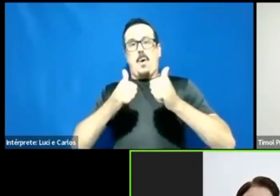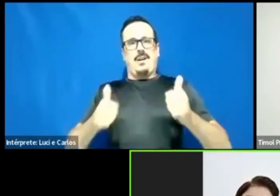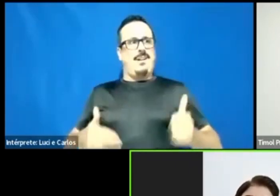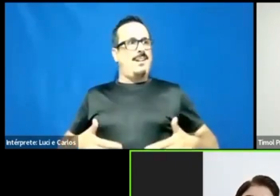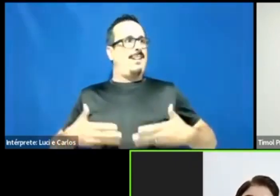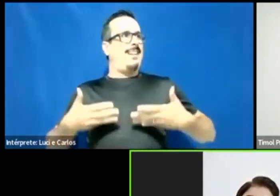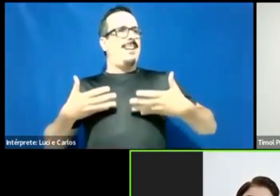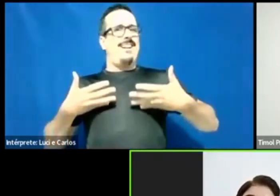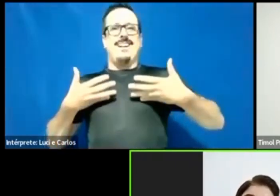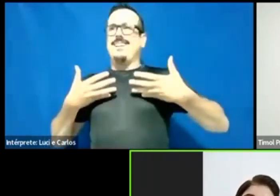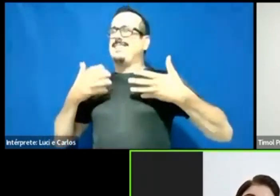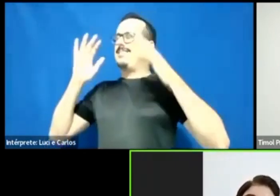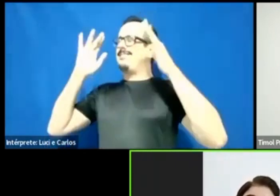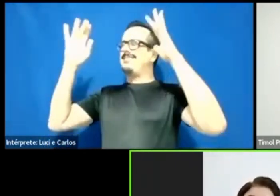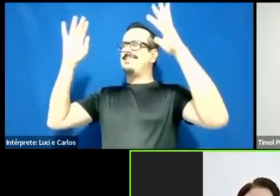Você tem